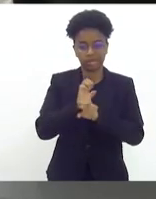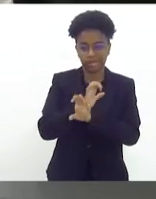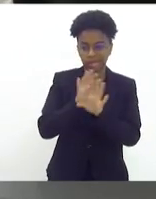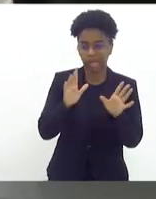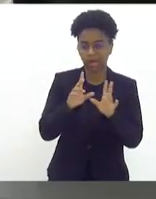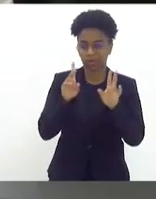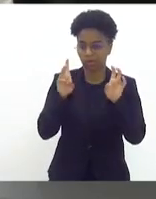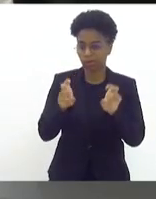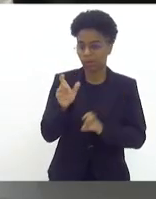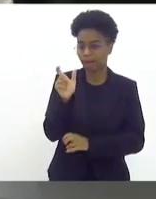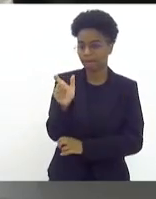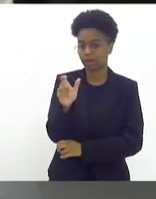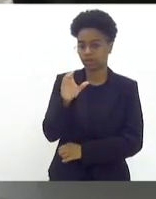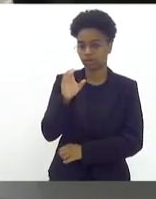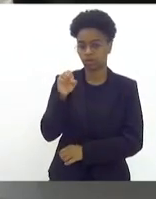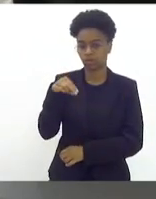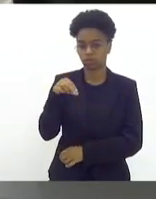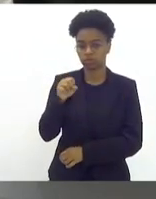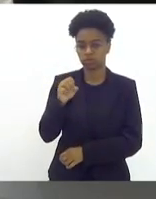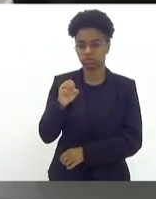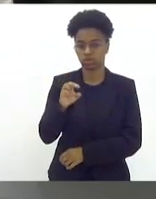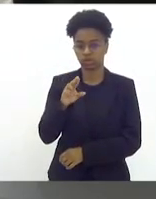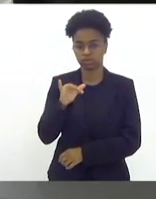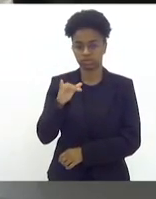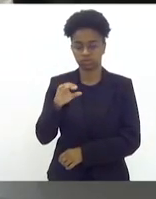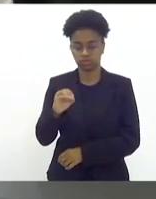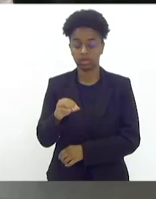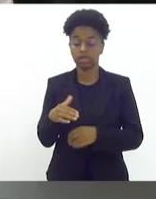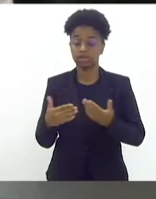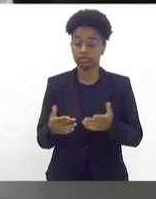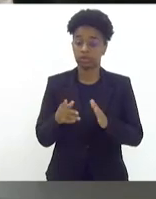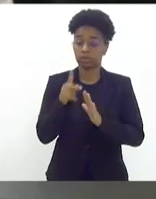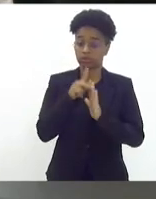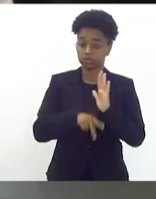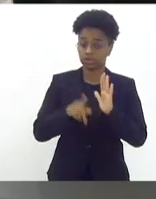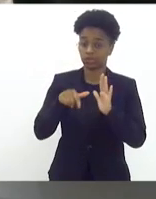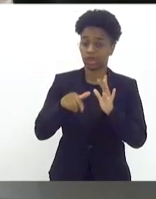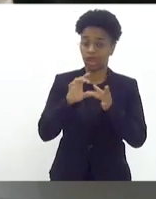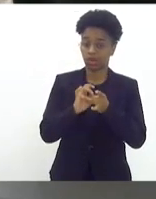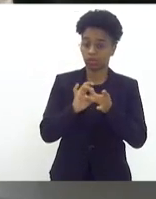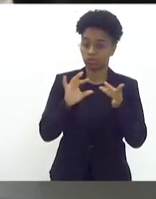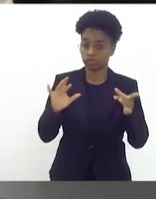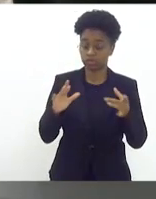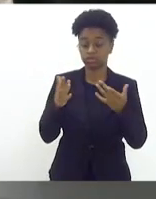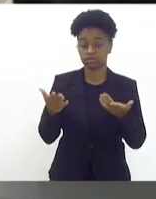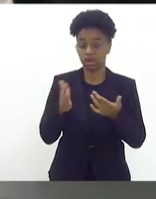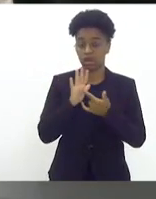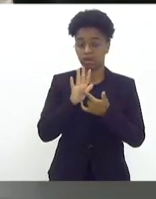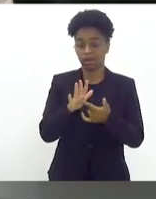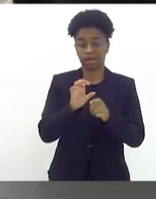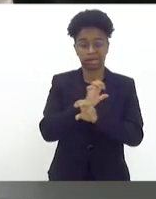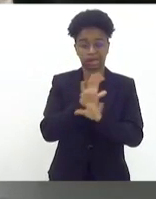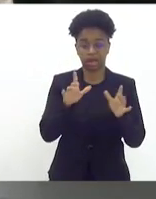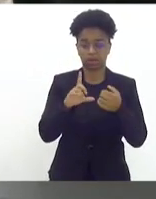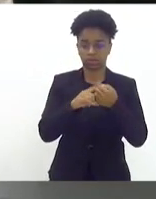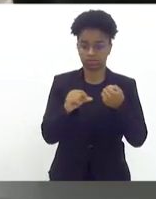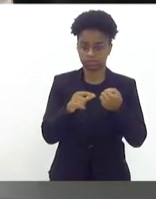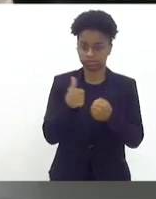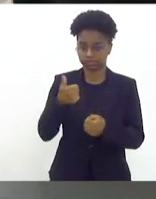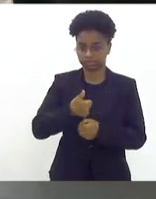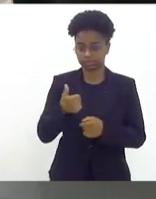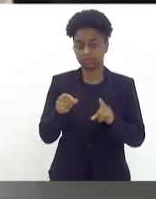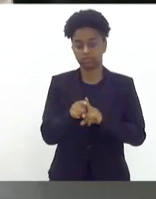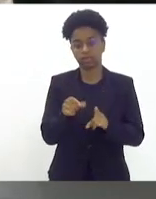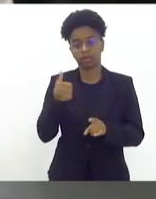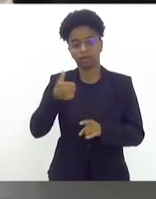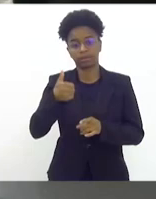porque também já existe lei regulando. Então, como o projeto é autorizativo, e isso está muito claro no artigo 1º, e ele está em primeira,